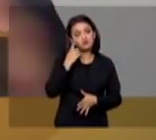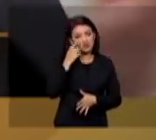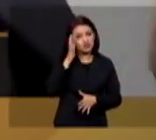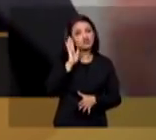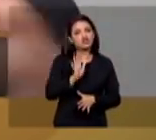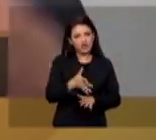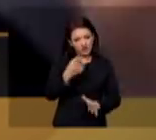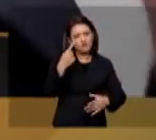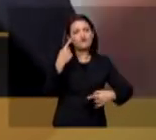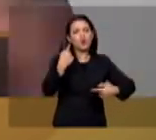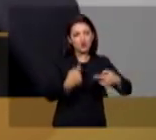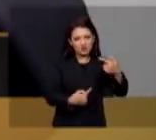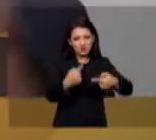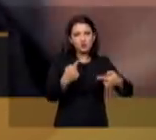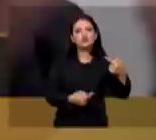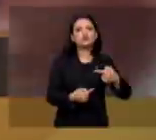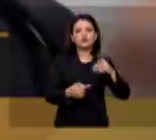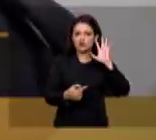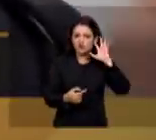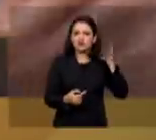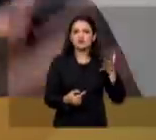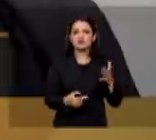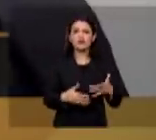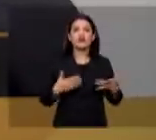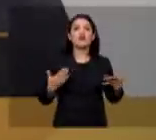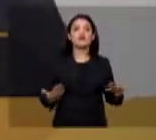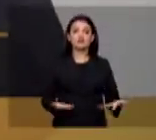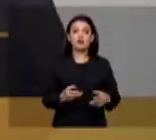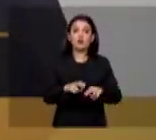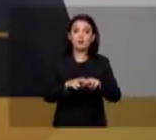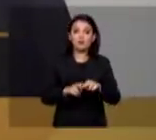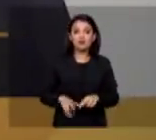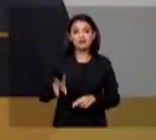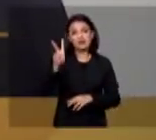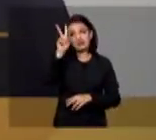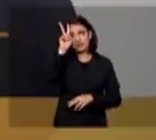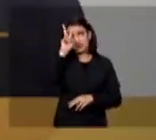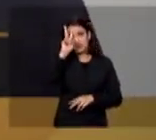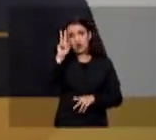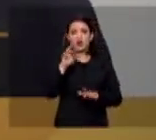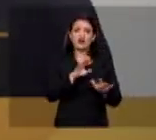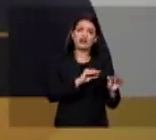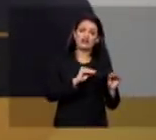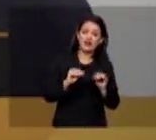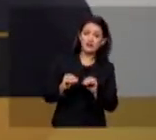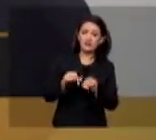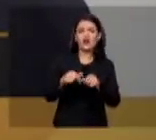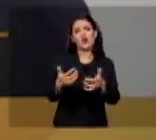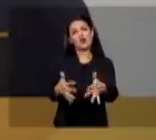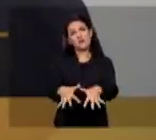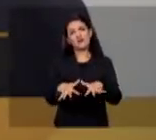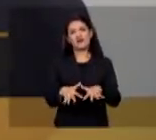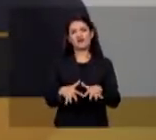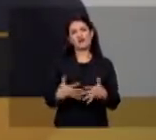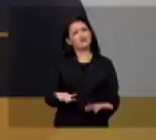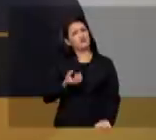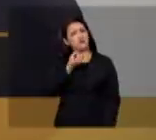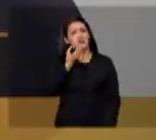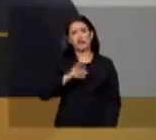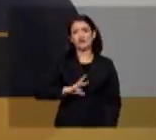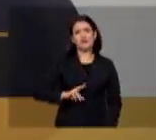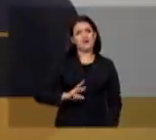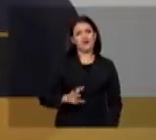deliberado. Tanto é que essa história toda está trazendo para o plenário. Não fica bem